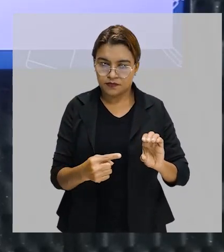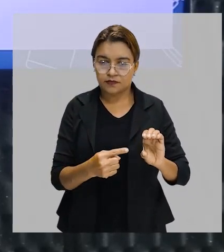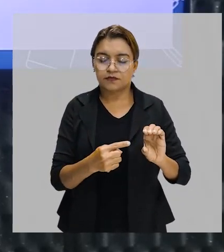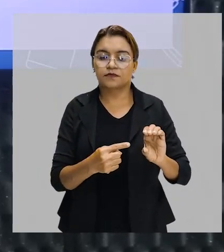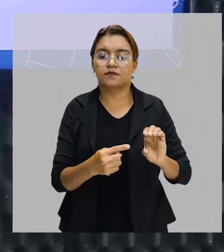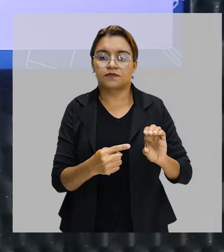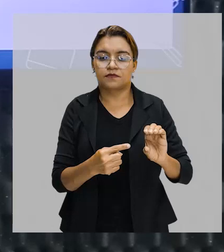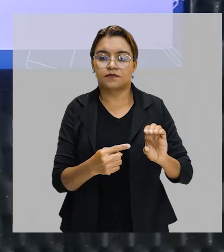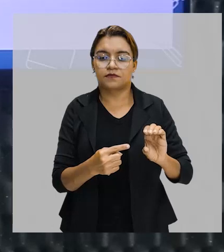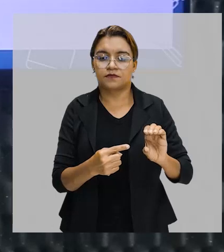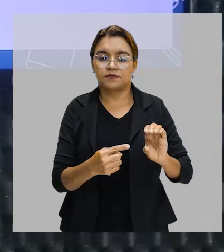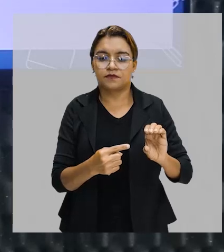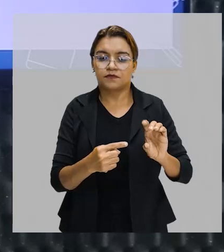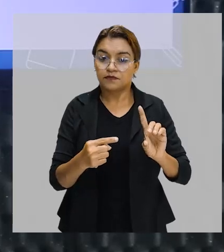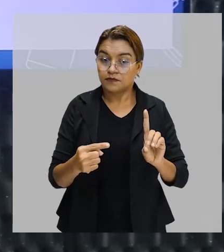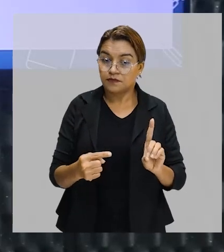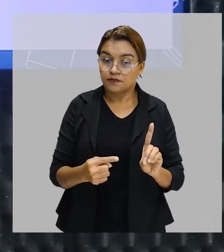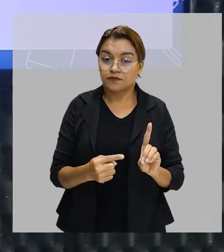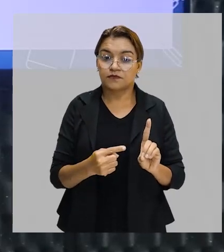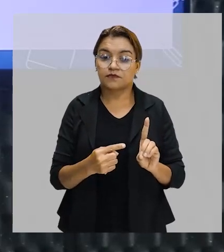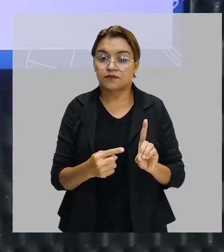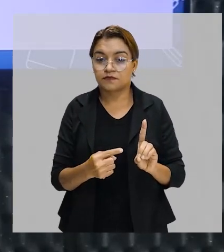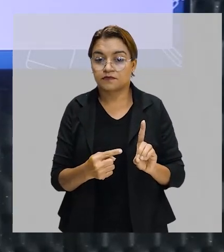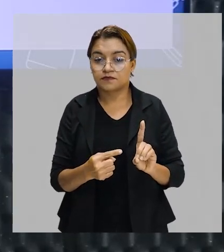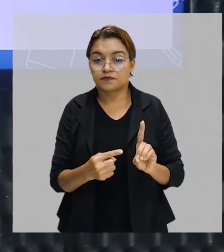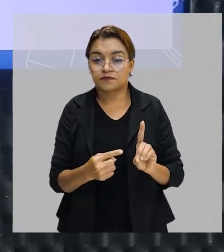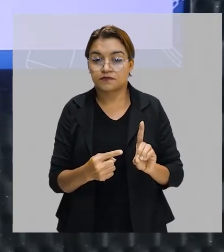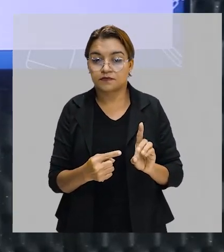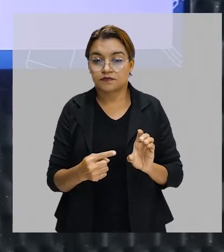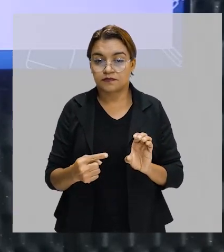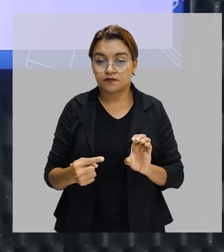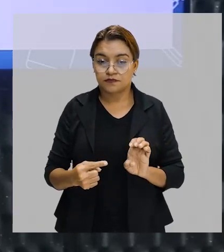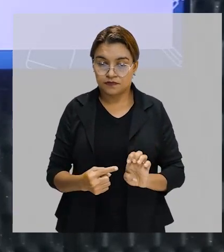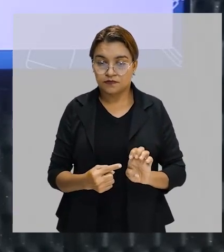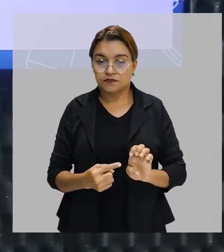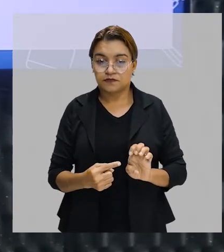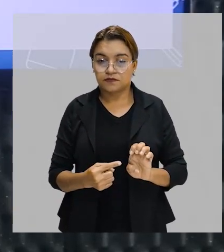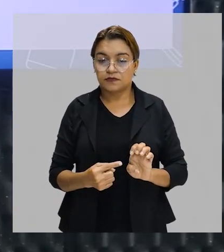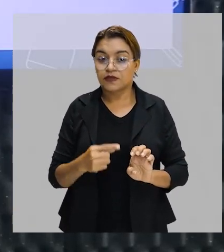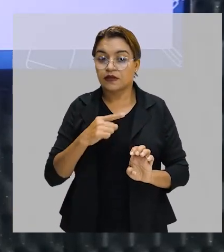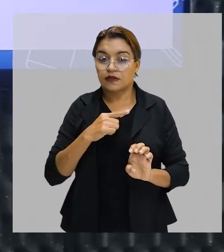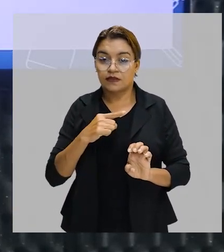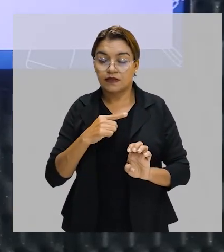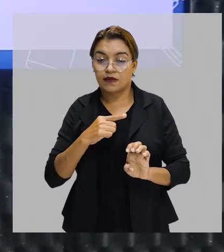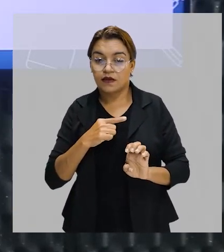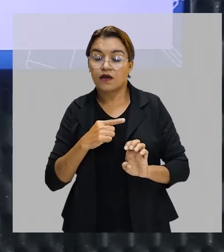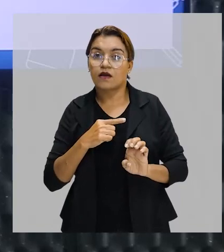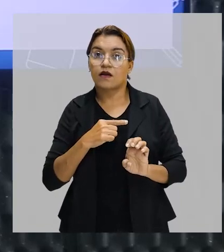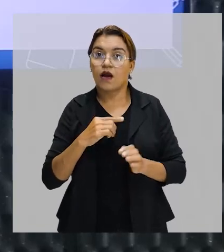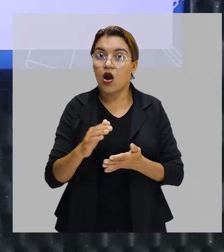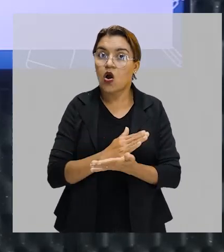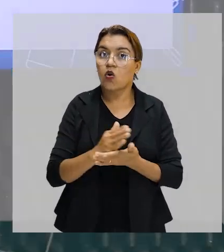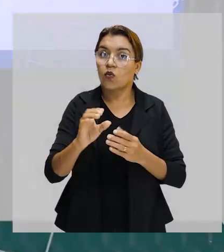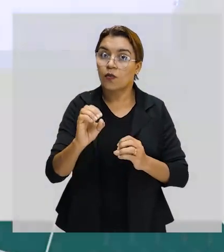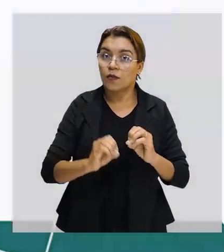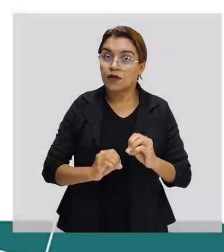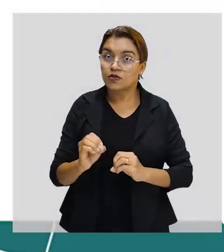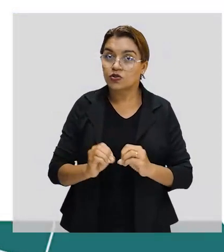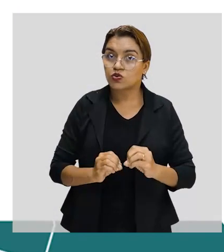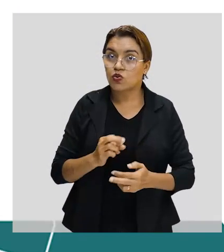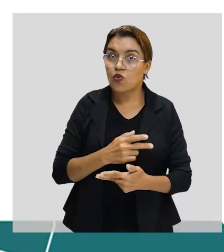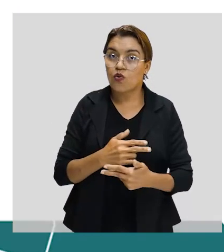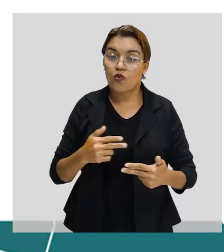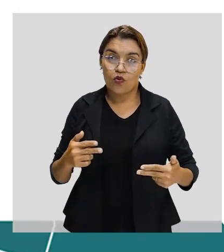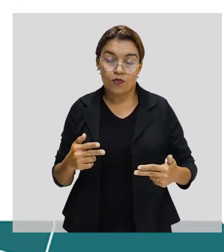da Cunha, Grande Sertão Vereda de Guimarães Rosa ou Sertão de Coelho Neto. A gente tem aqui obras e o que vai diferir é